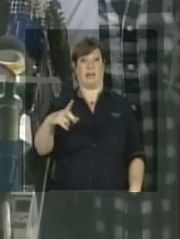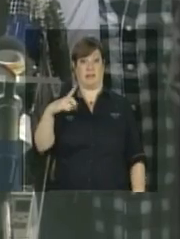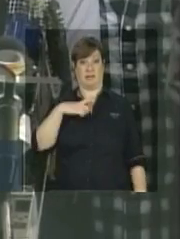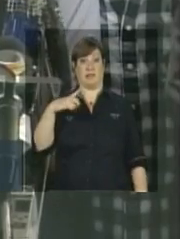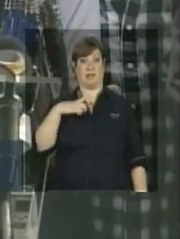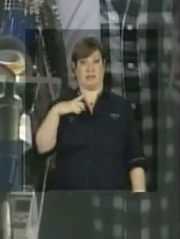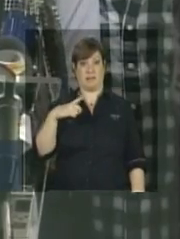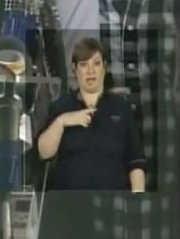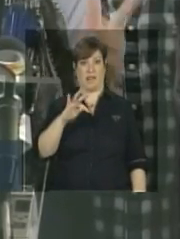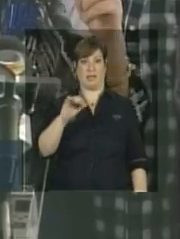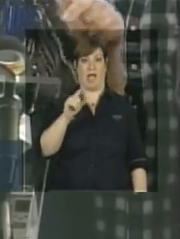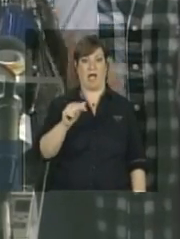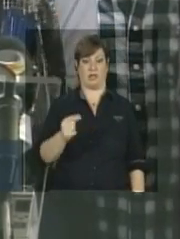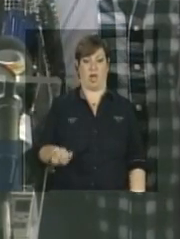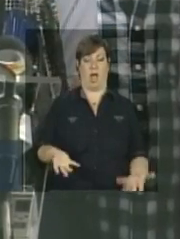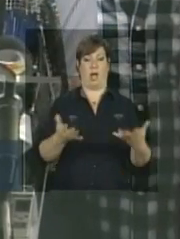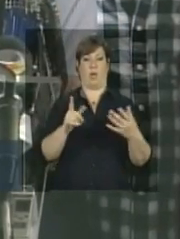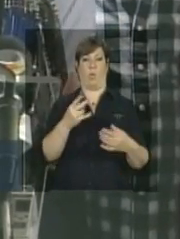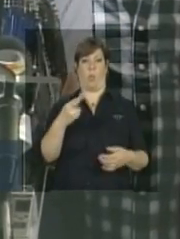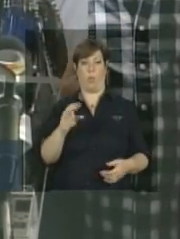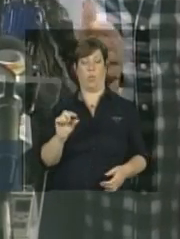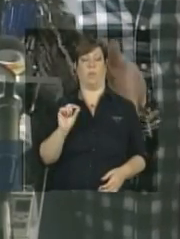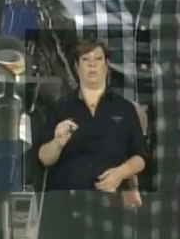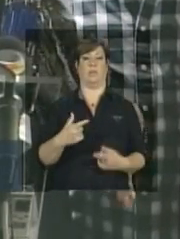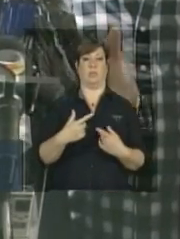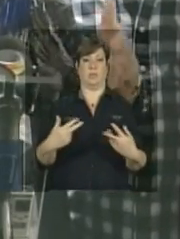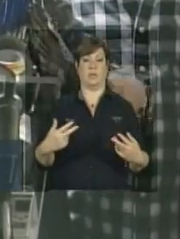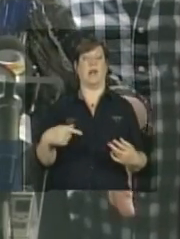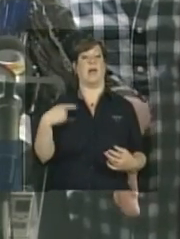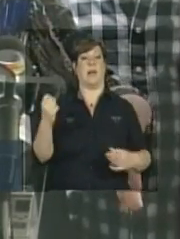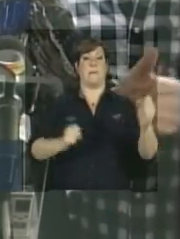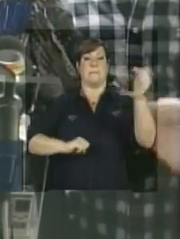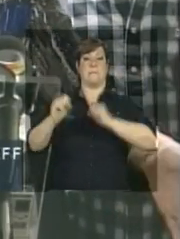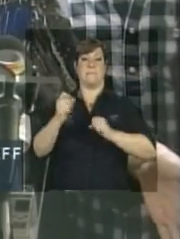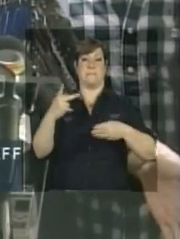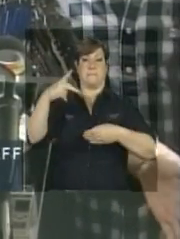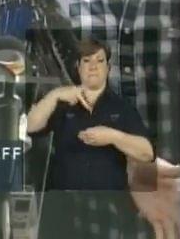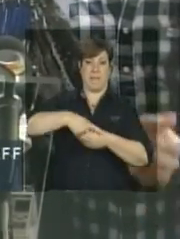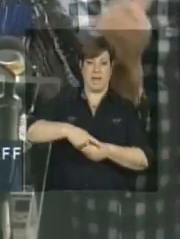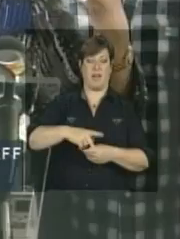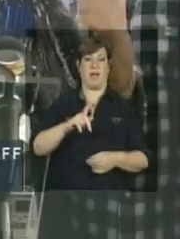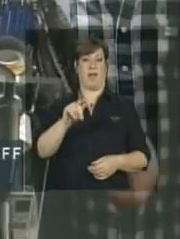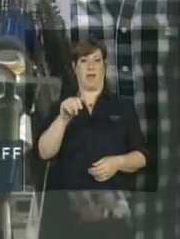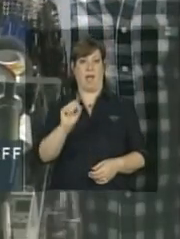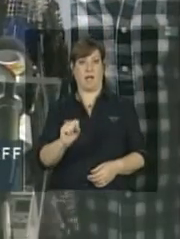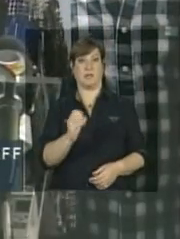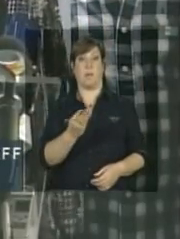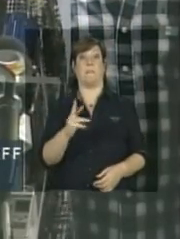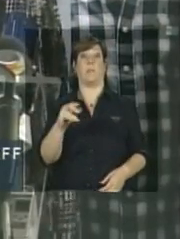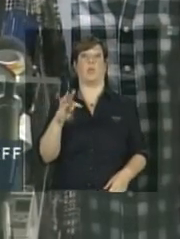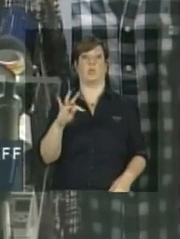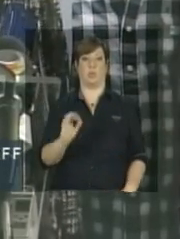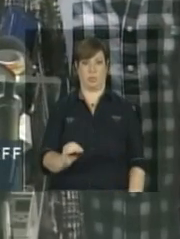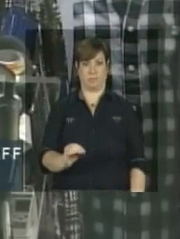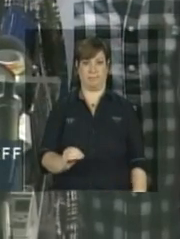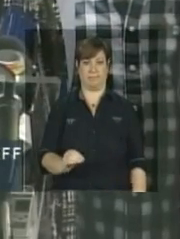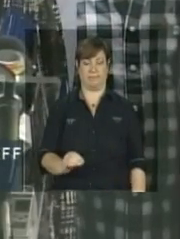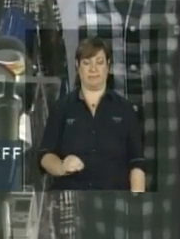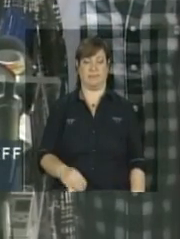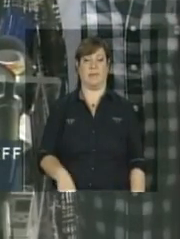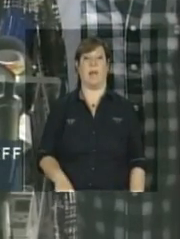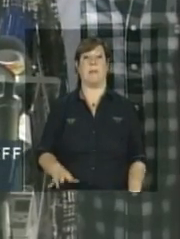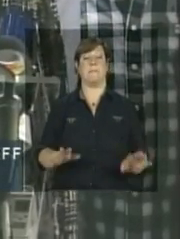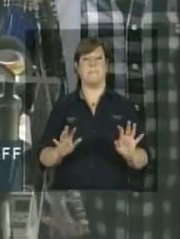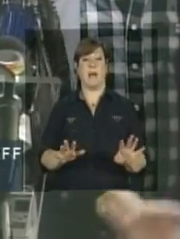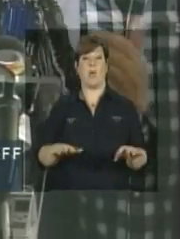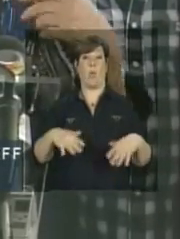de retorno são as produções de petróleo e gás bruto. Só que tem que,